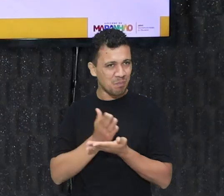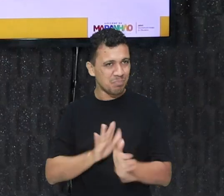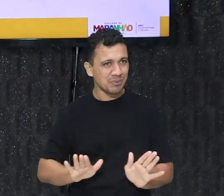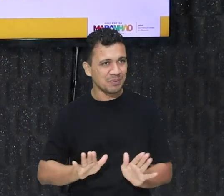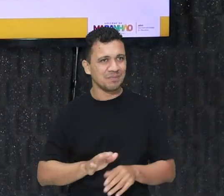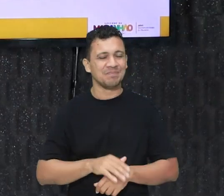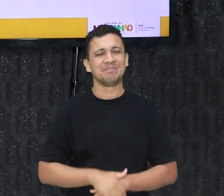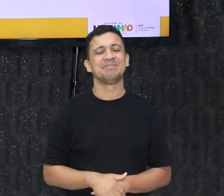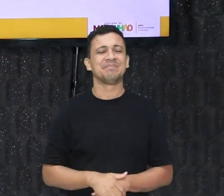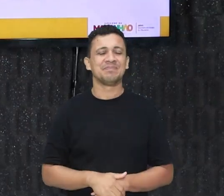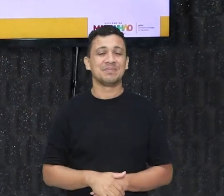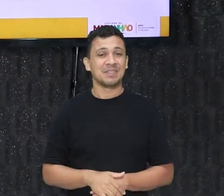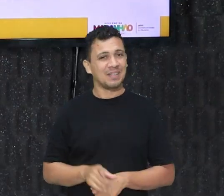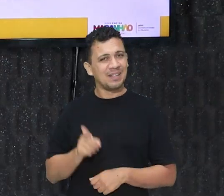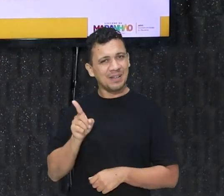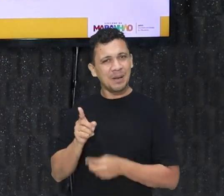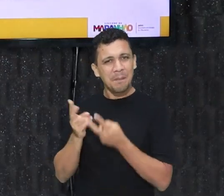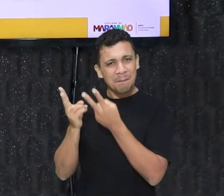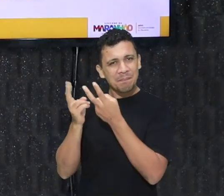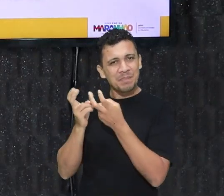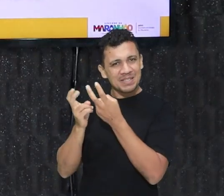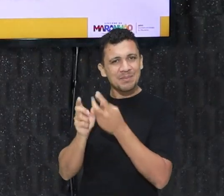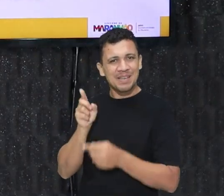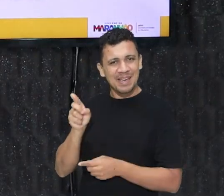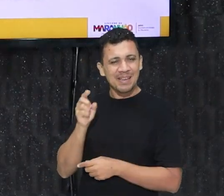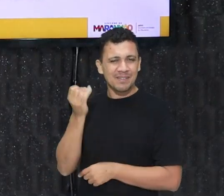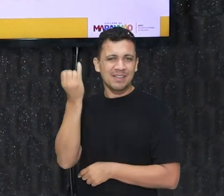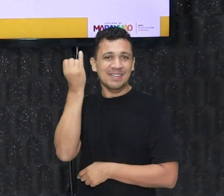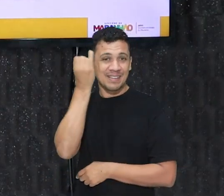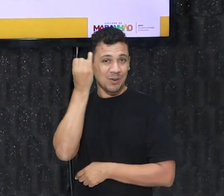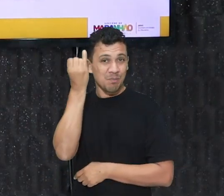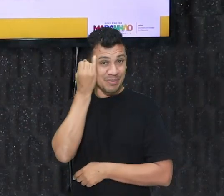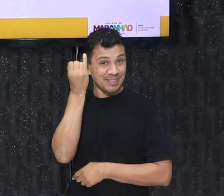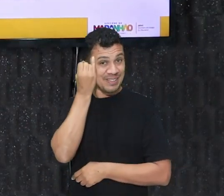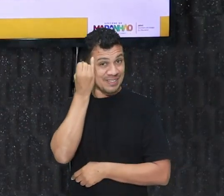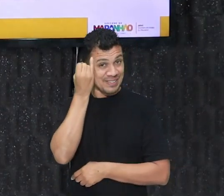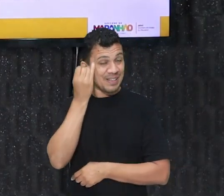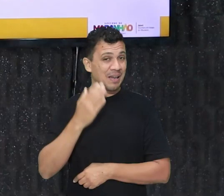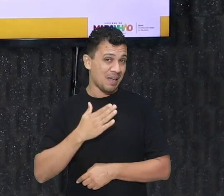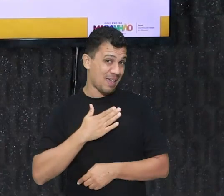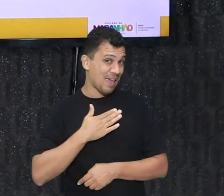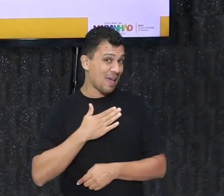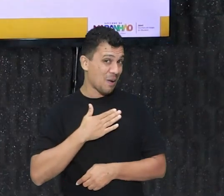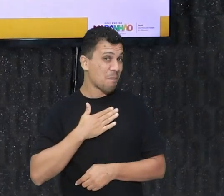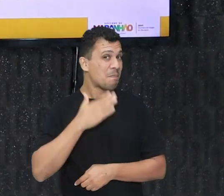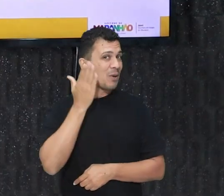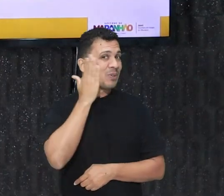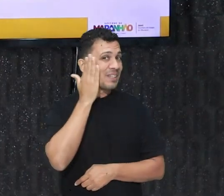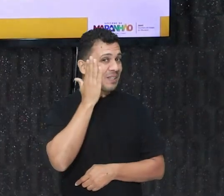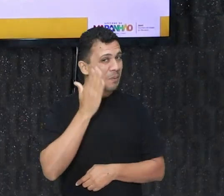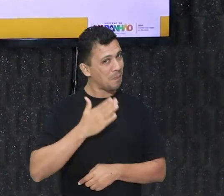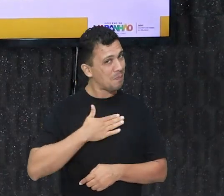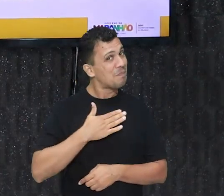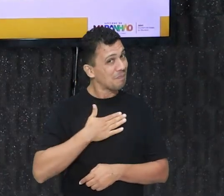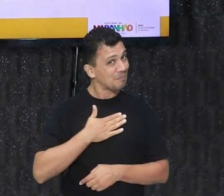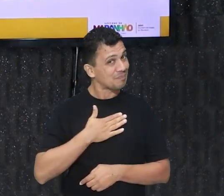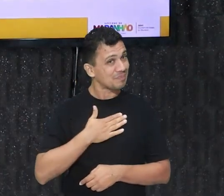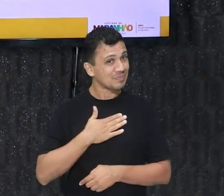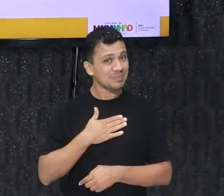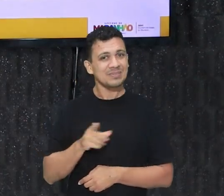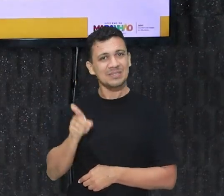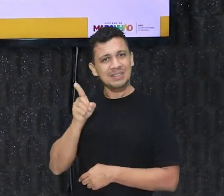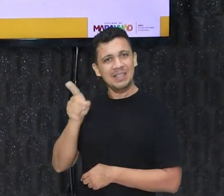para perceber que ele está com preguiça, essa é a minha interpretação, a minha análise. Vamos decodificar a mensagem? Ele